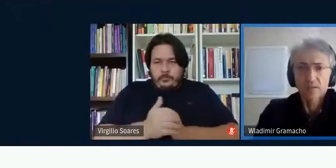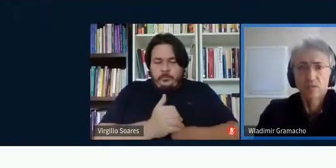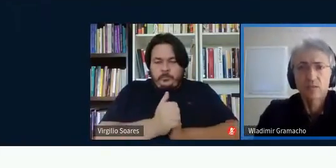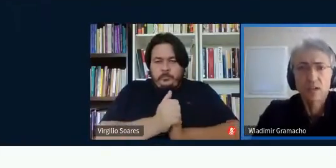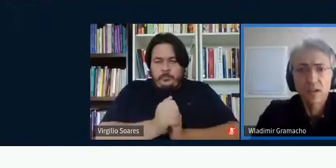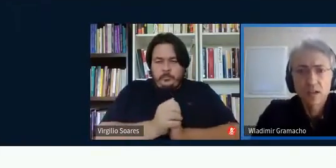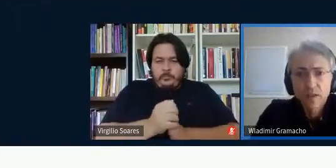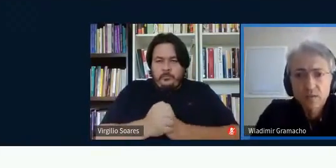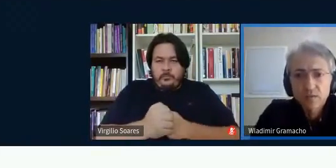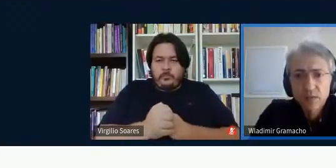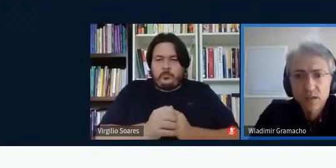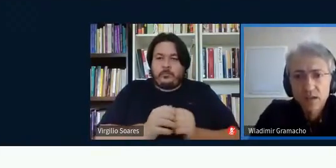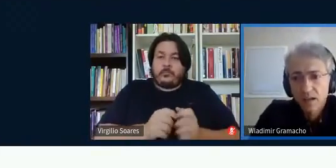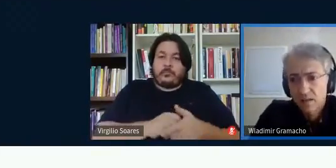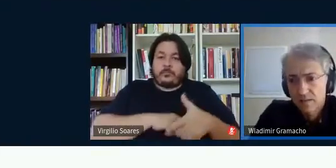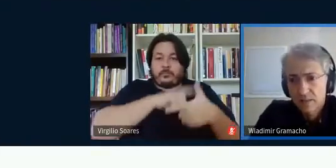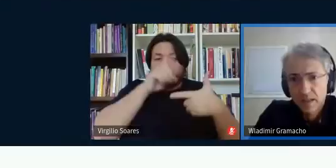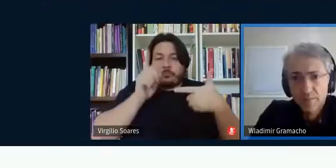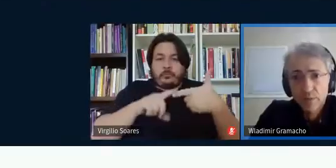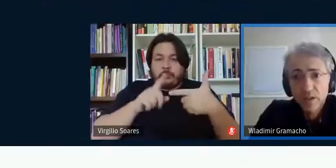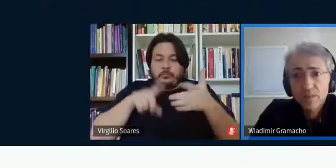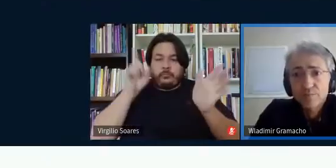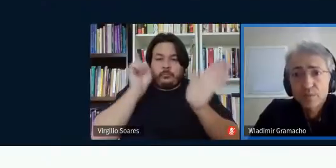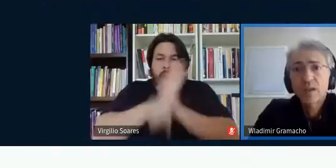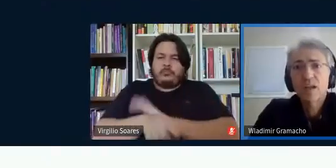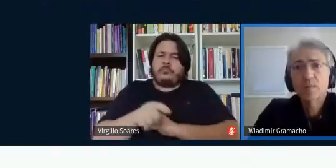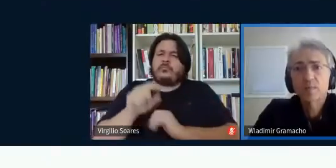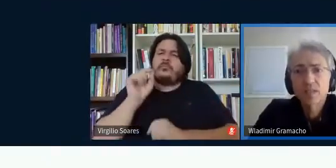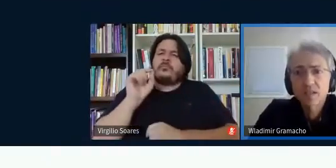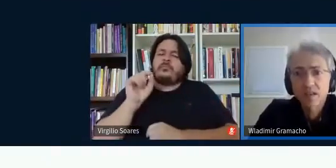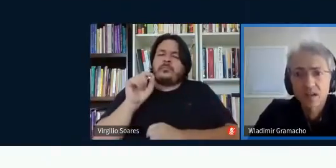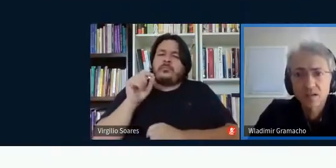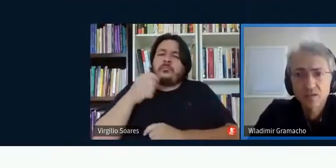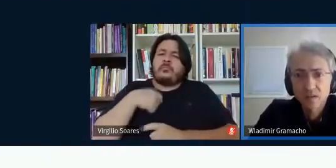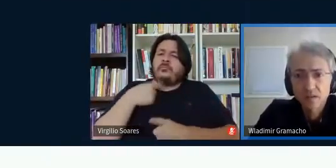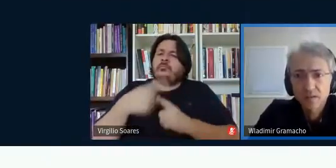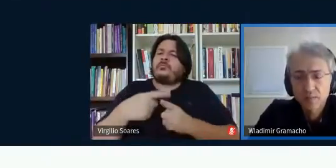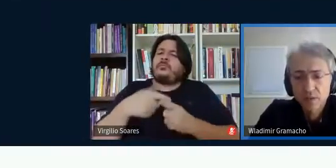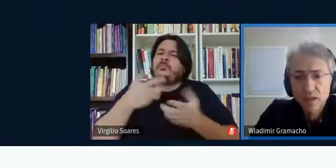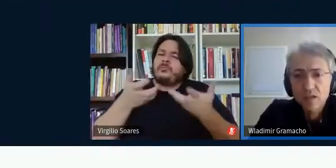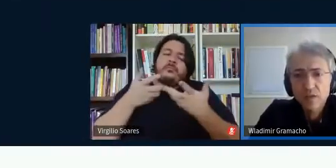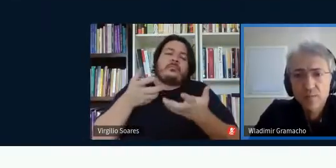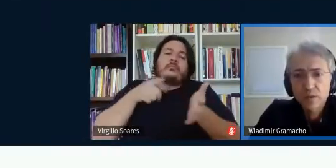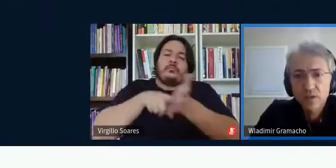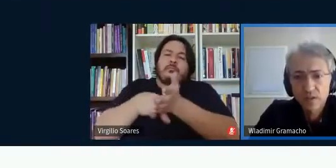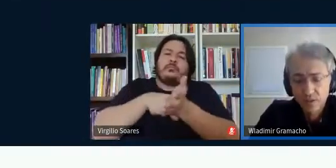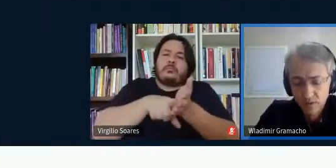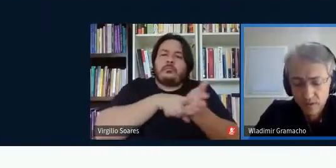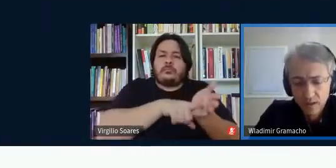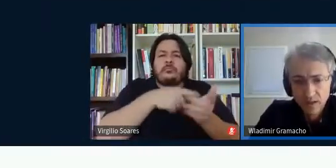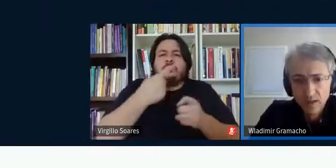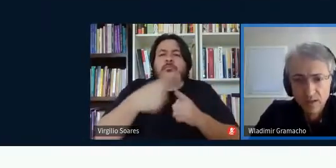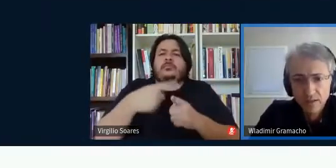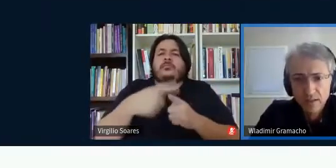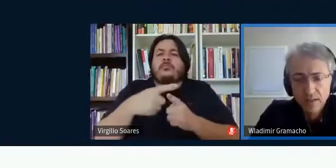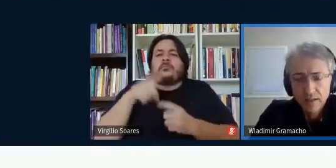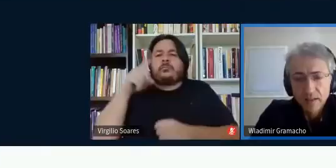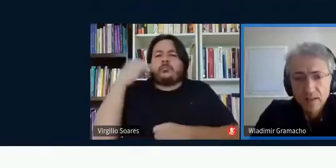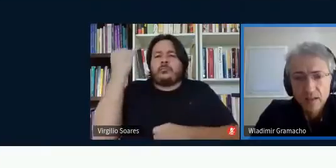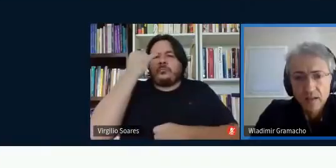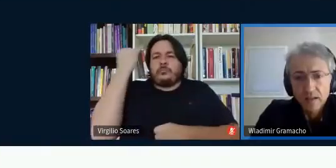A nossa segunda grande pergunta é por que queremos pesquisar isso, né? Assim, por que isso é importante?